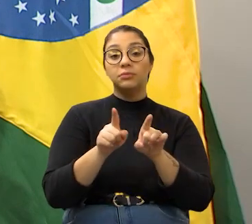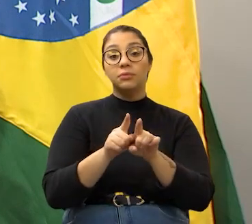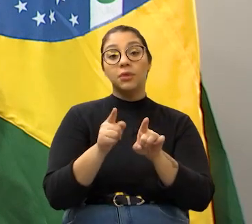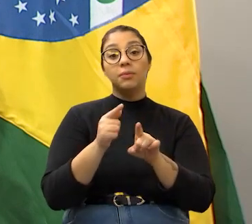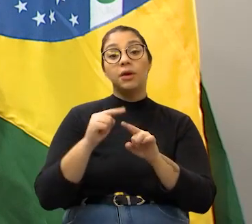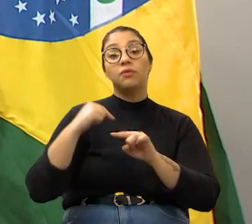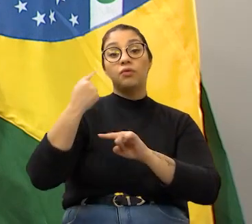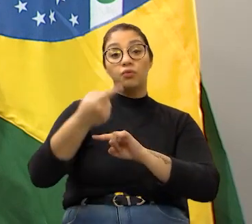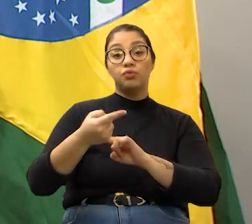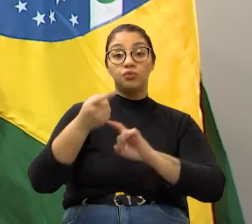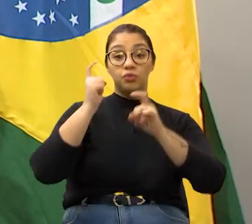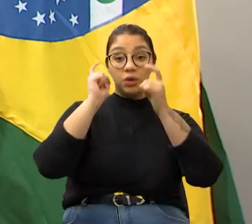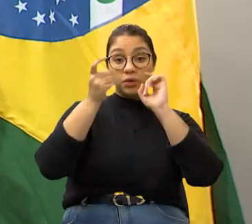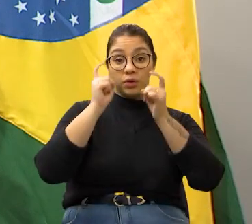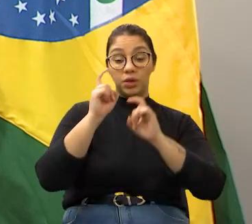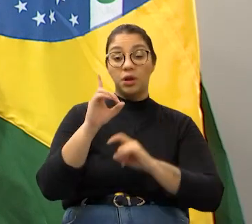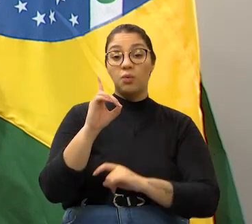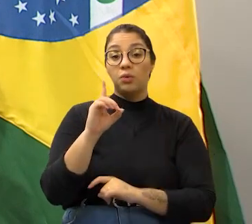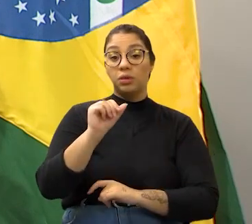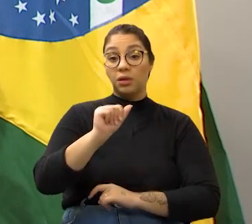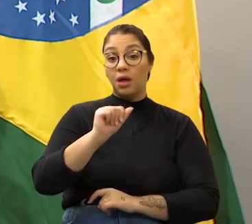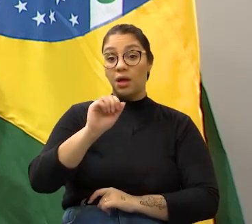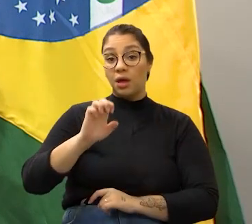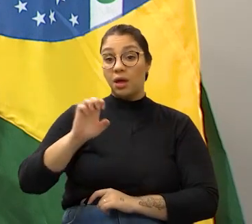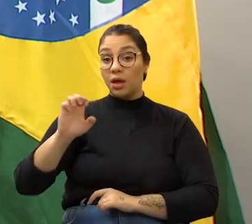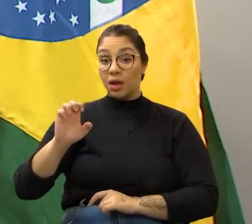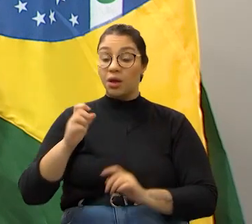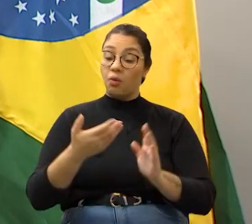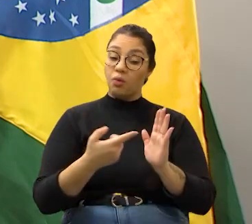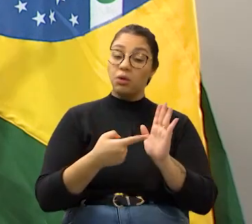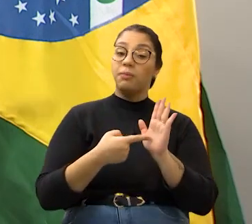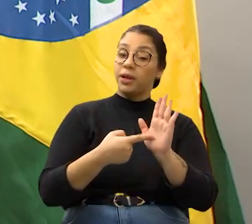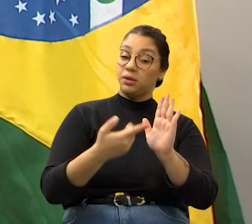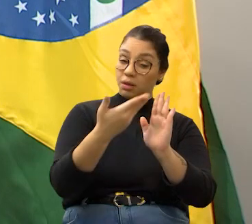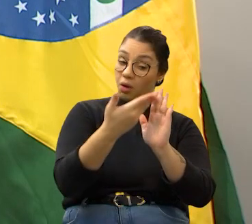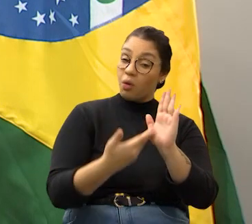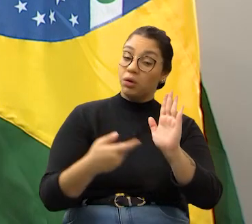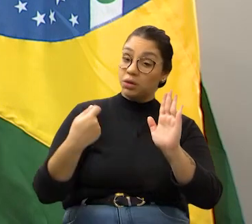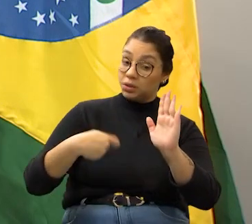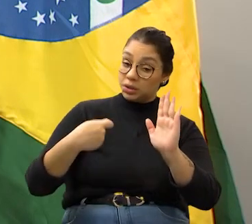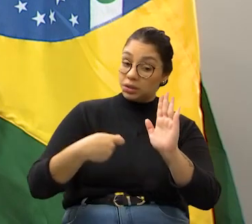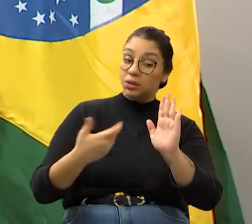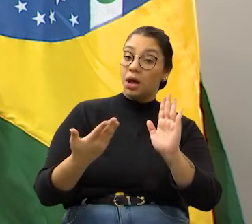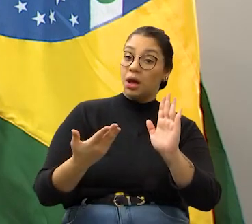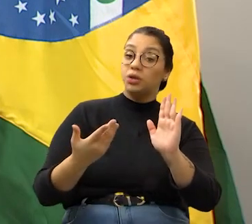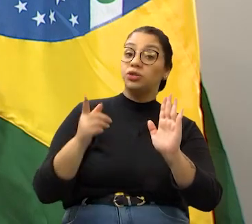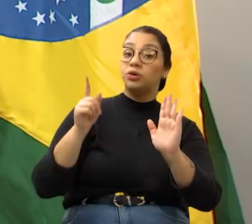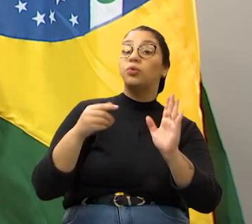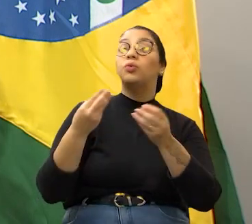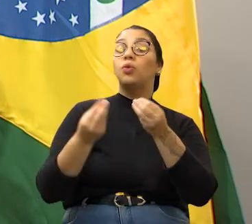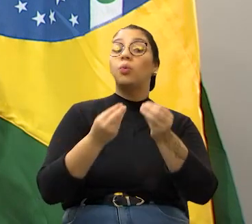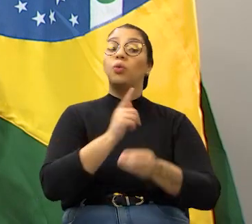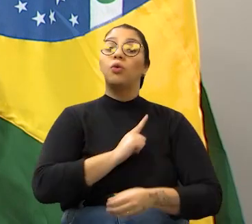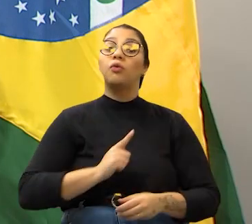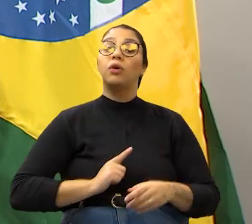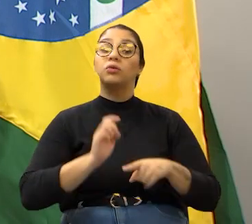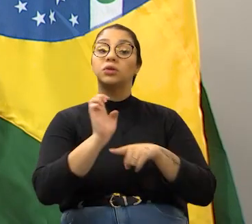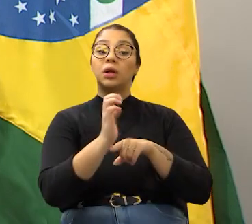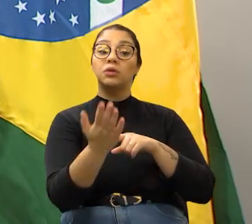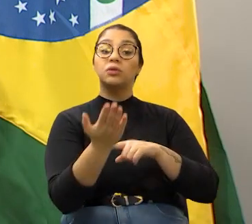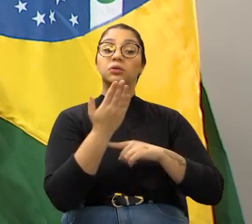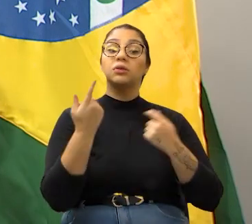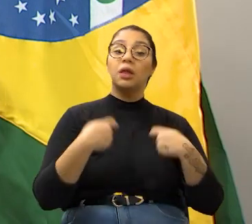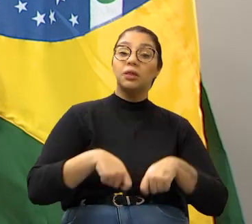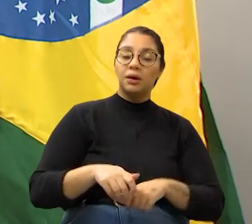ir para uma outra reunião com o DAEE, onde vai se falar, olha, a nossa necessidade é essa, como o governo do estado pode